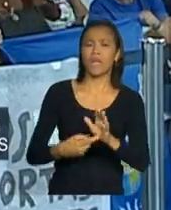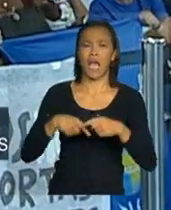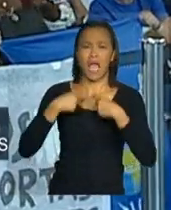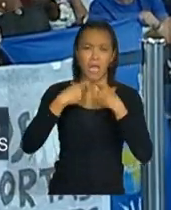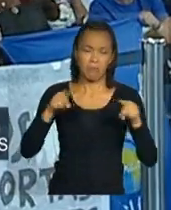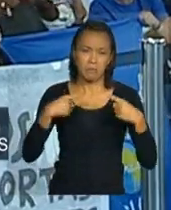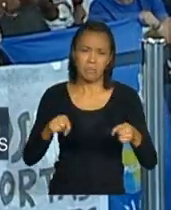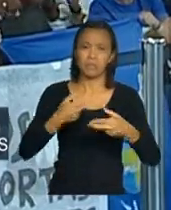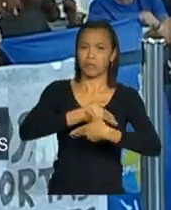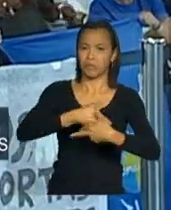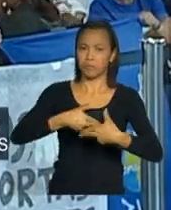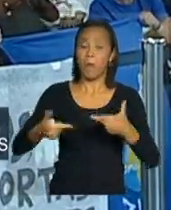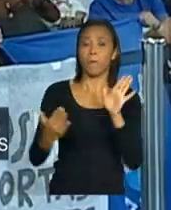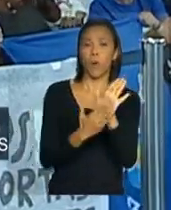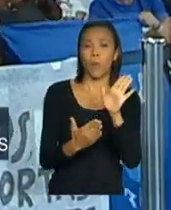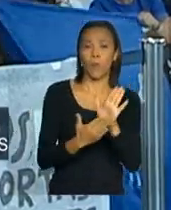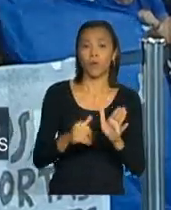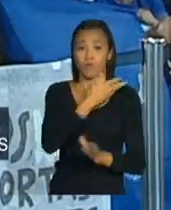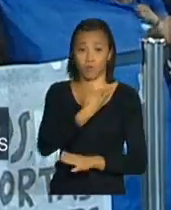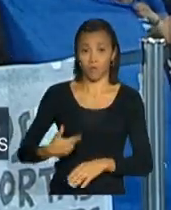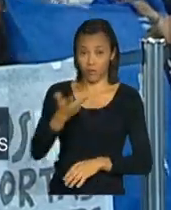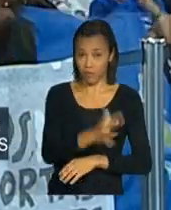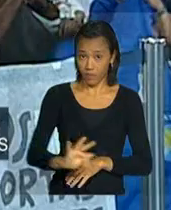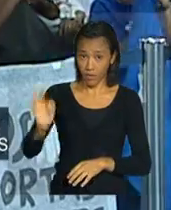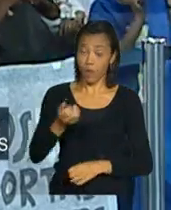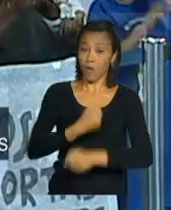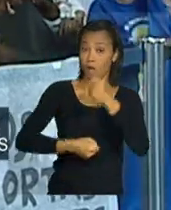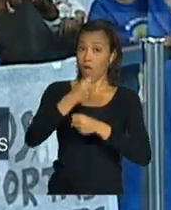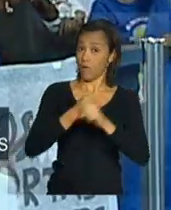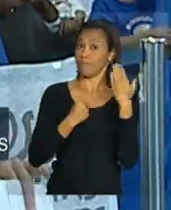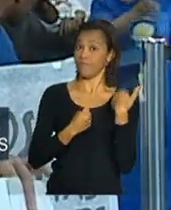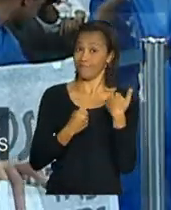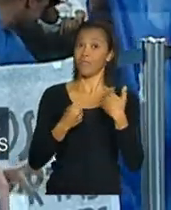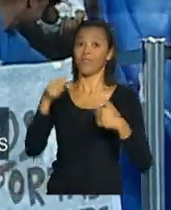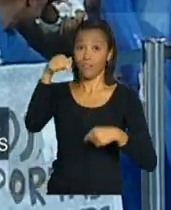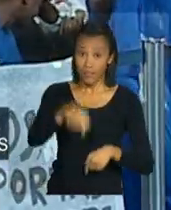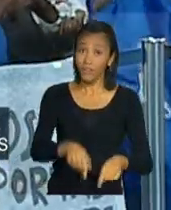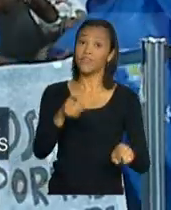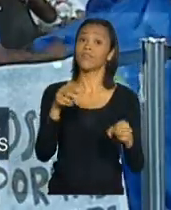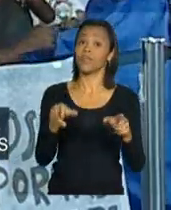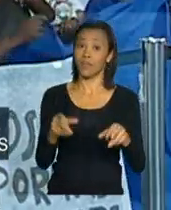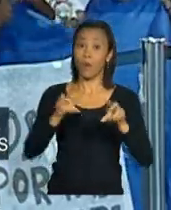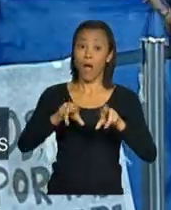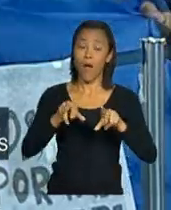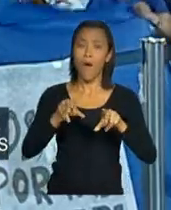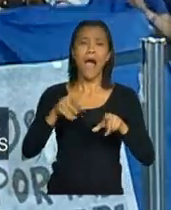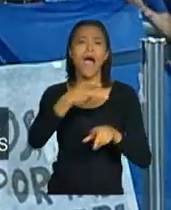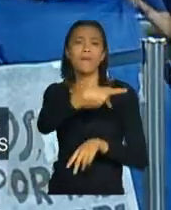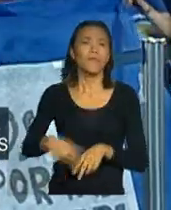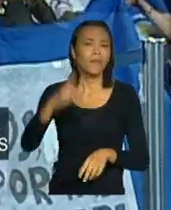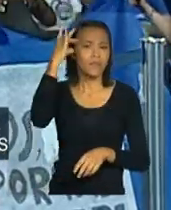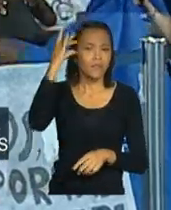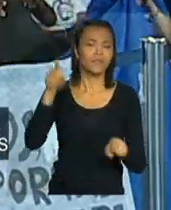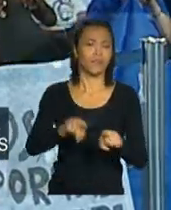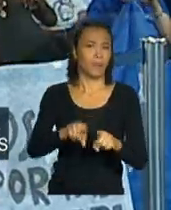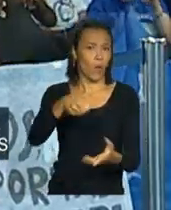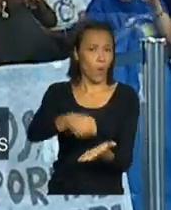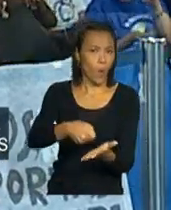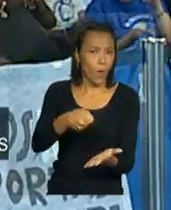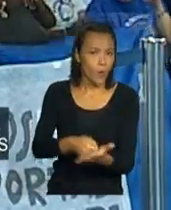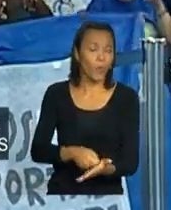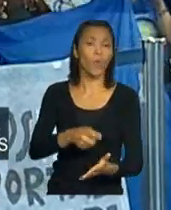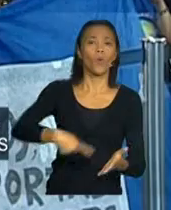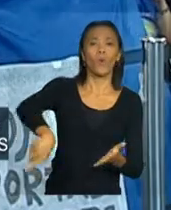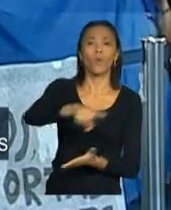e propostas ao governo federal no ano passado por exemplo neste evento a presidenta Dilma Roussef cobrou um